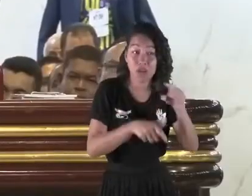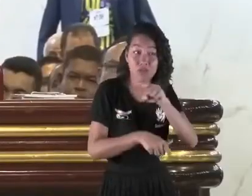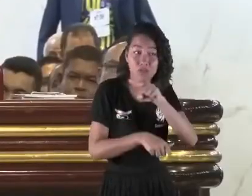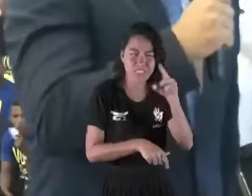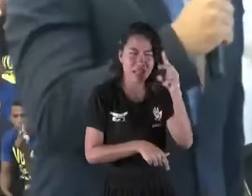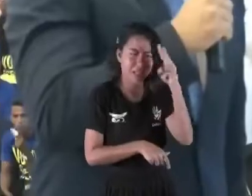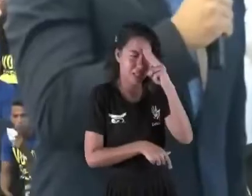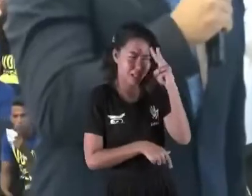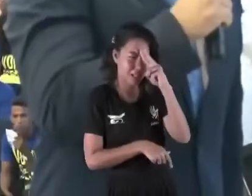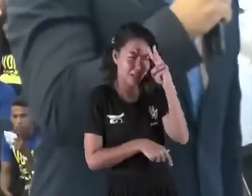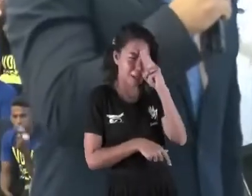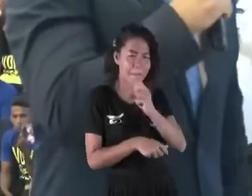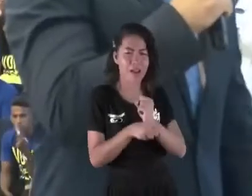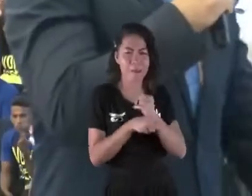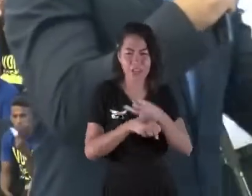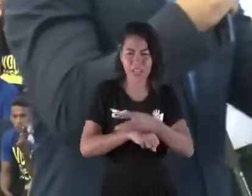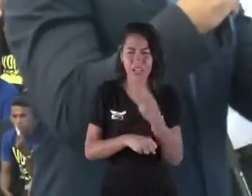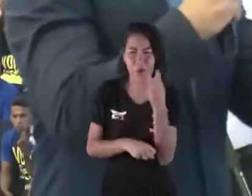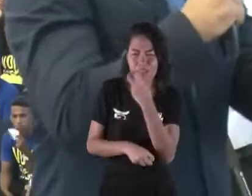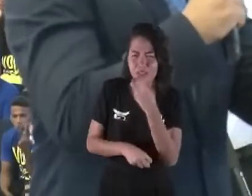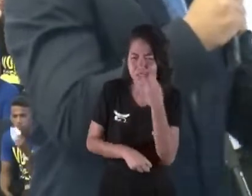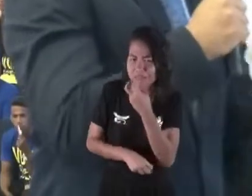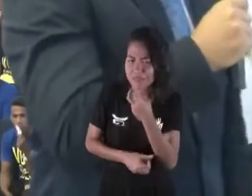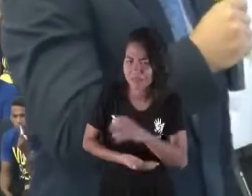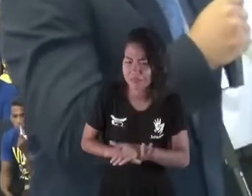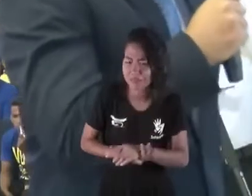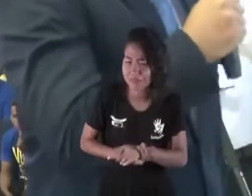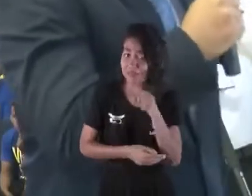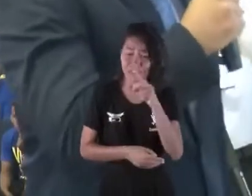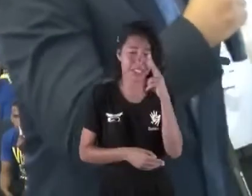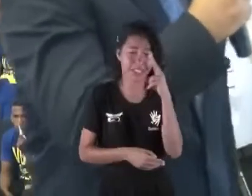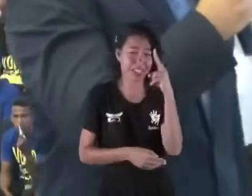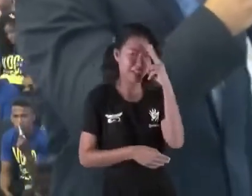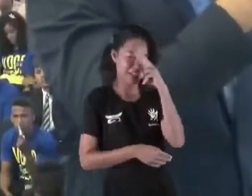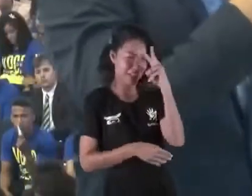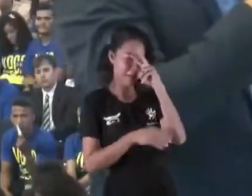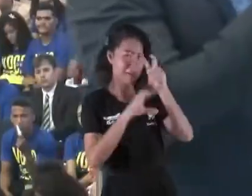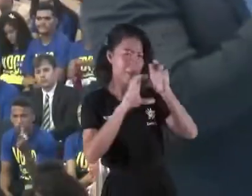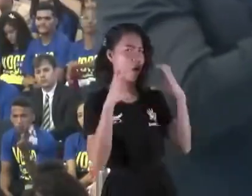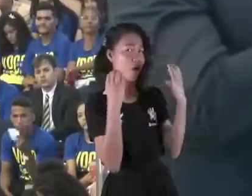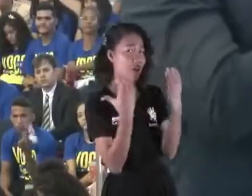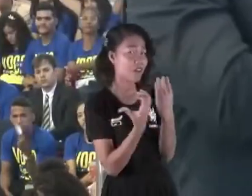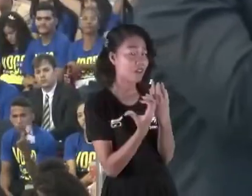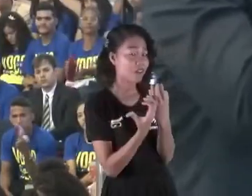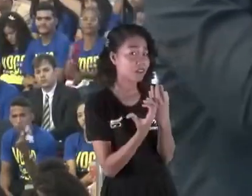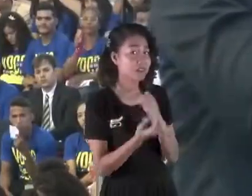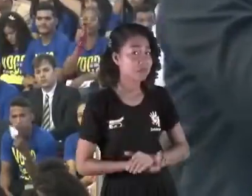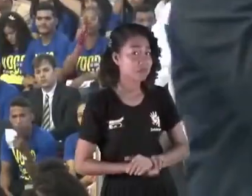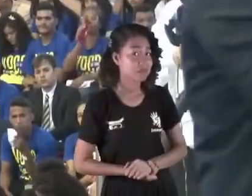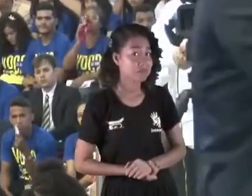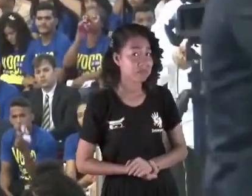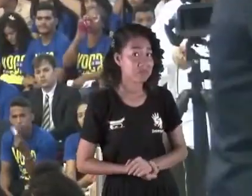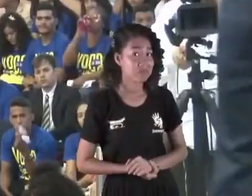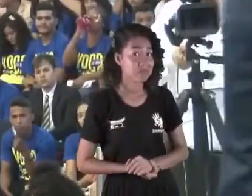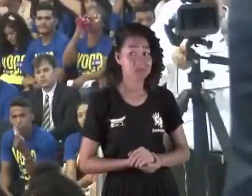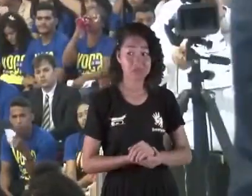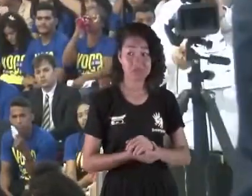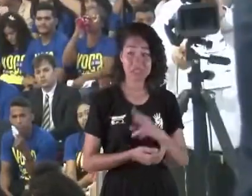vigília? Você ainda lembra o congresso? Você ainda lembra daquele círculo de